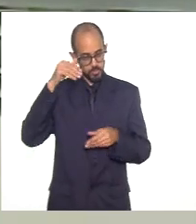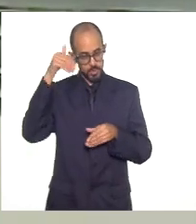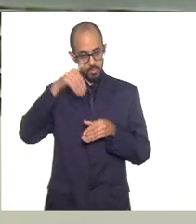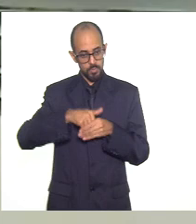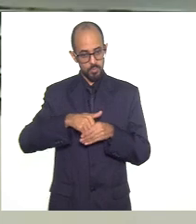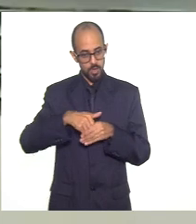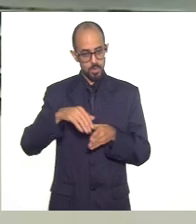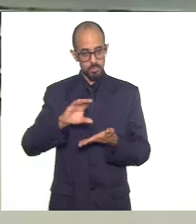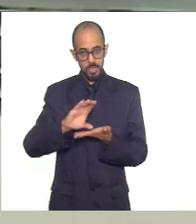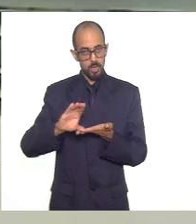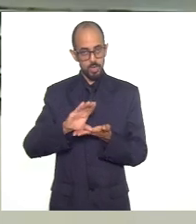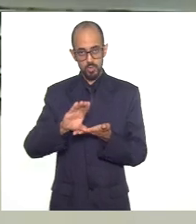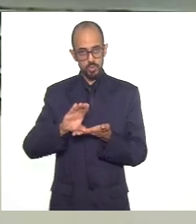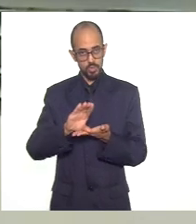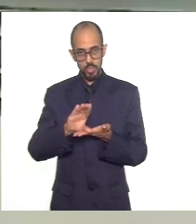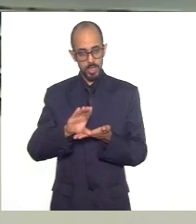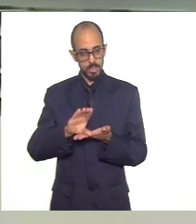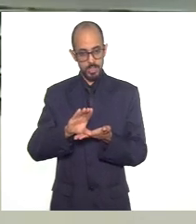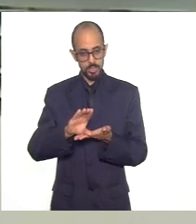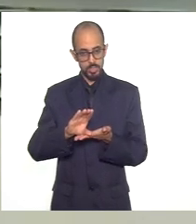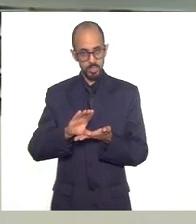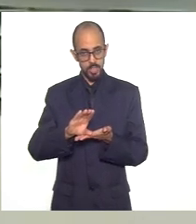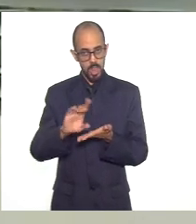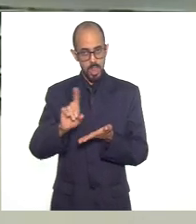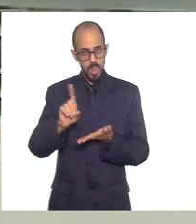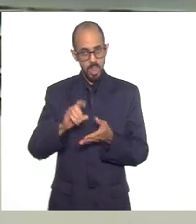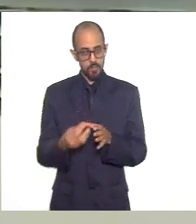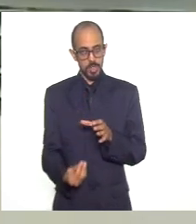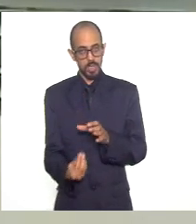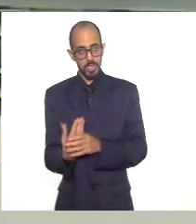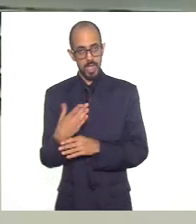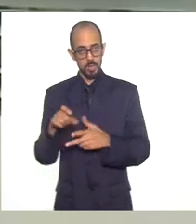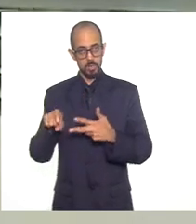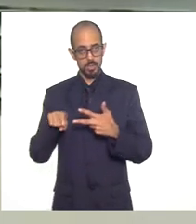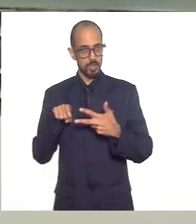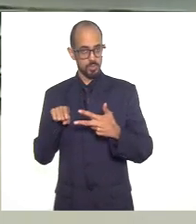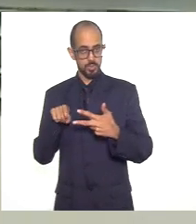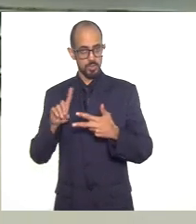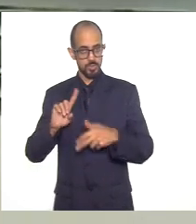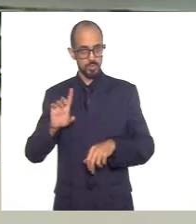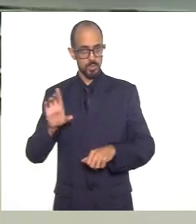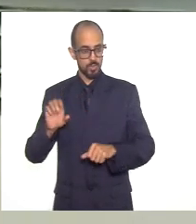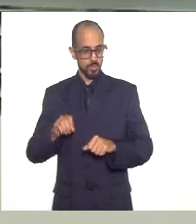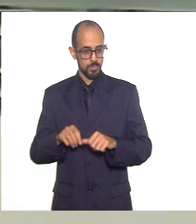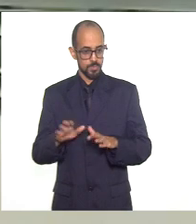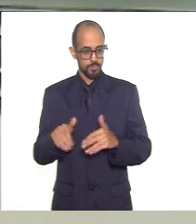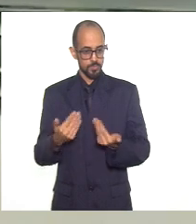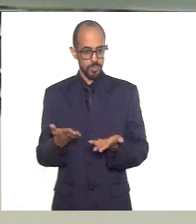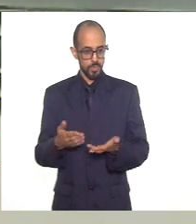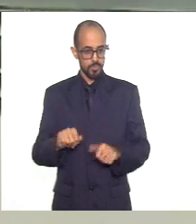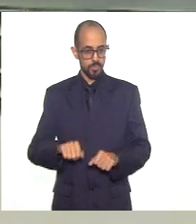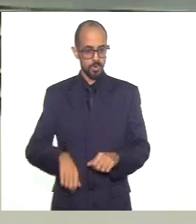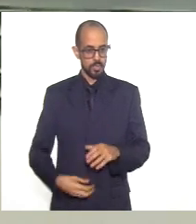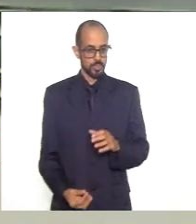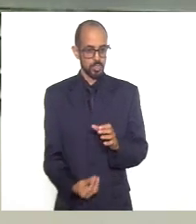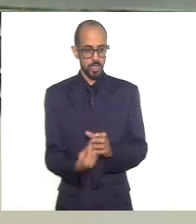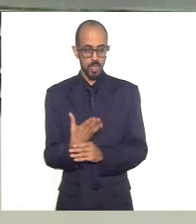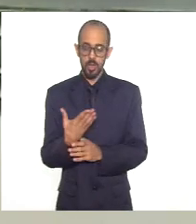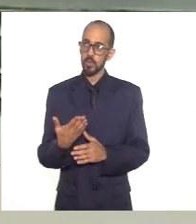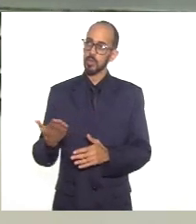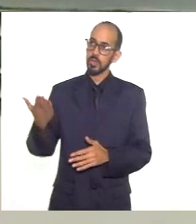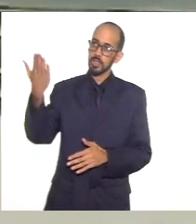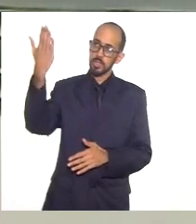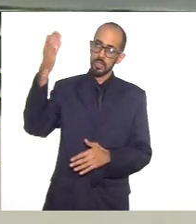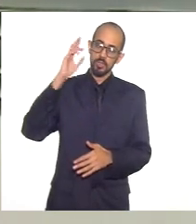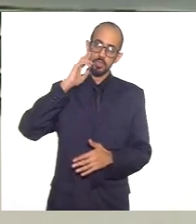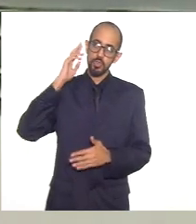pela constitucionalidade. O projeto não nasceu no Executivo. O projeto foi de autoria do deputado André Siciliano. Então,